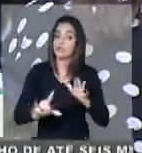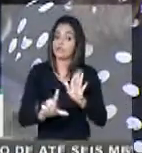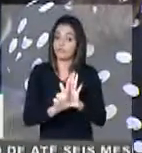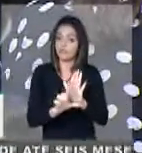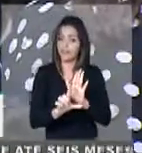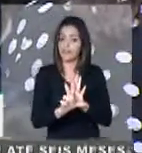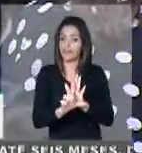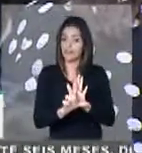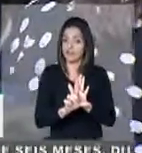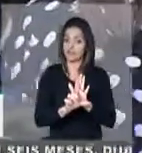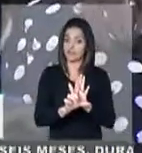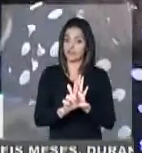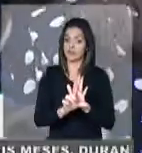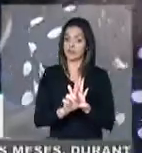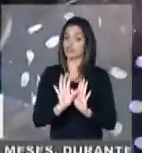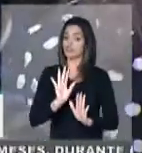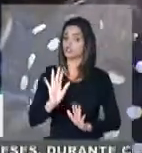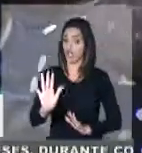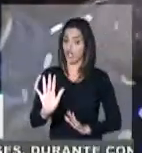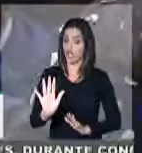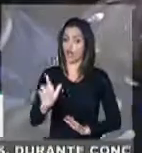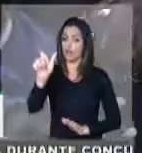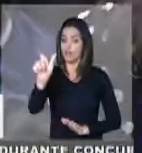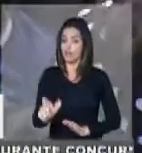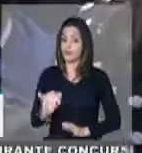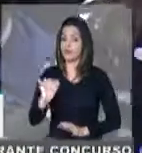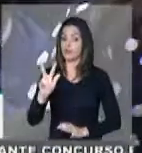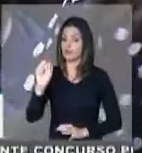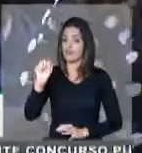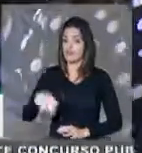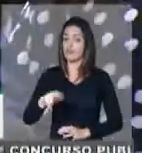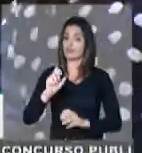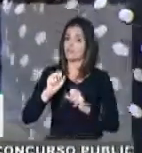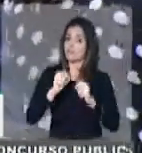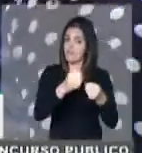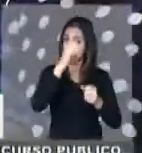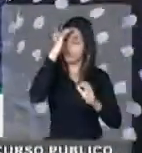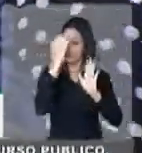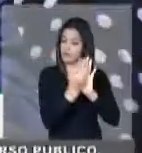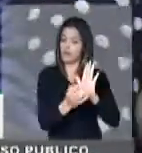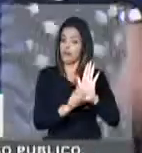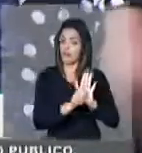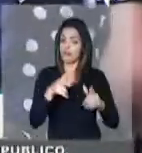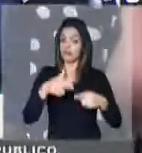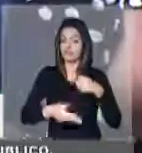legislação, deputado Ivan Valente, que Vossa Excelência, que defende tanto a lei, essa legislação.